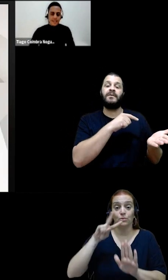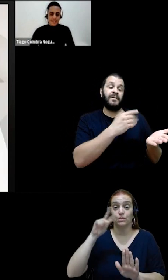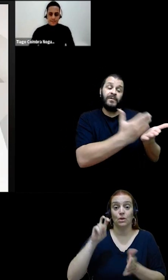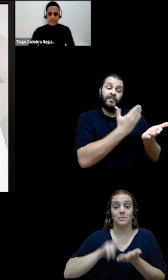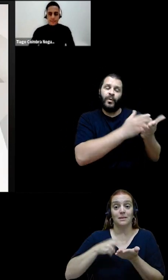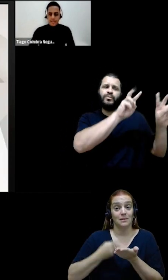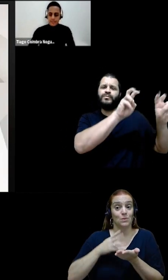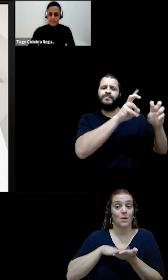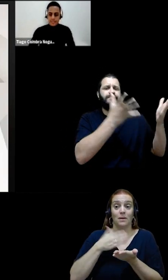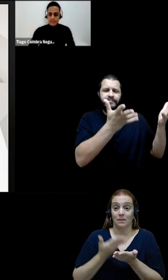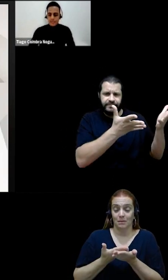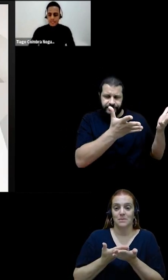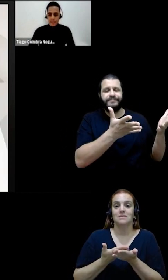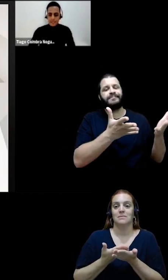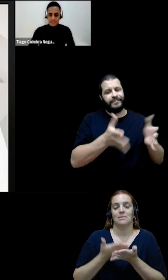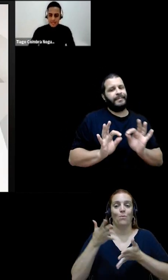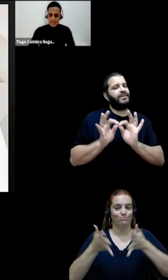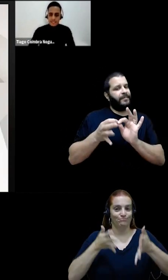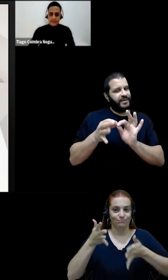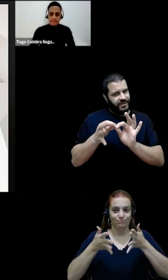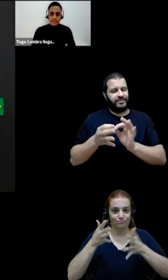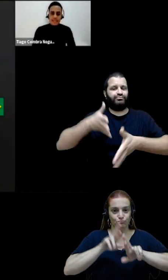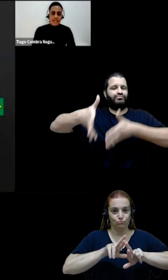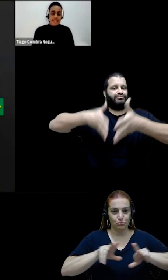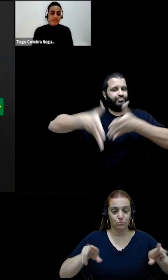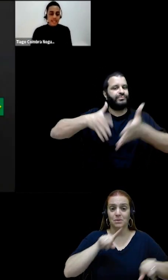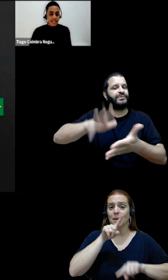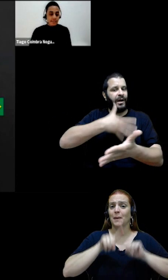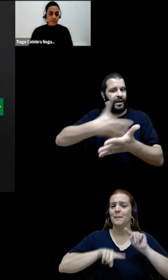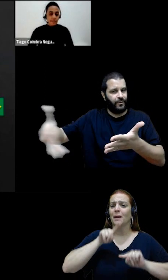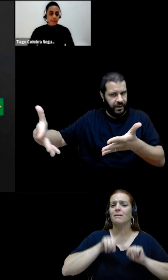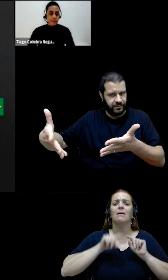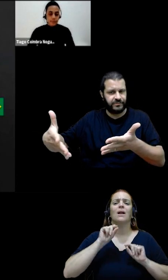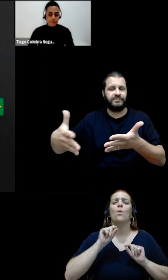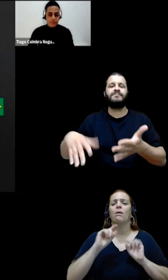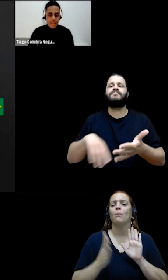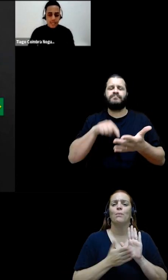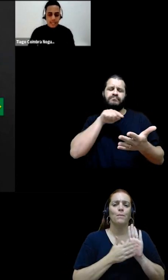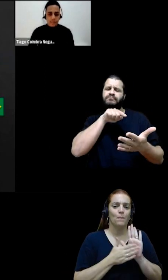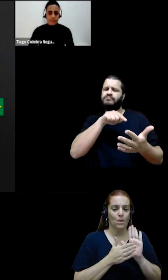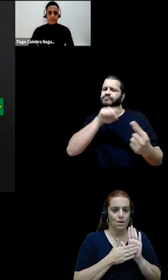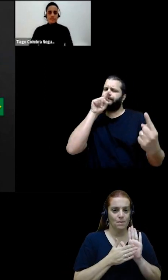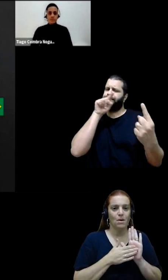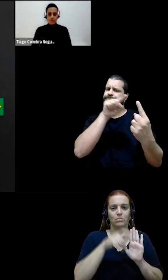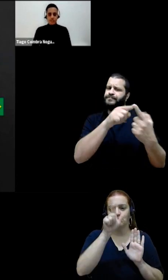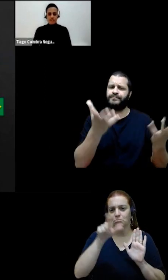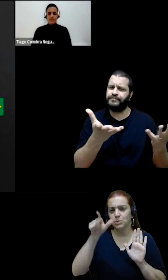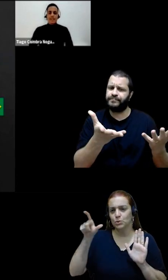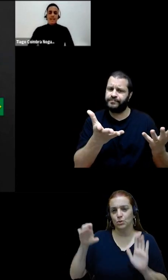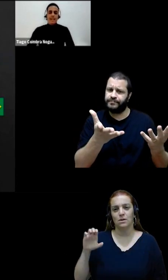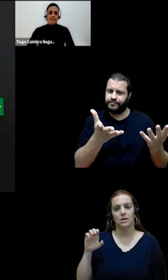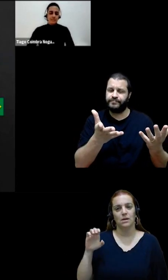relacionados à tradução e à interpretação de língua de sinais. Esse material foi proposto, né, então, pelos